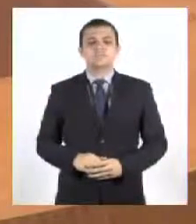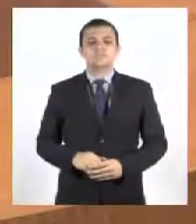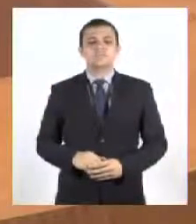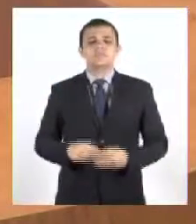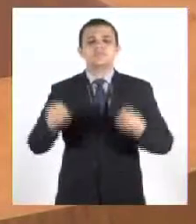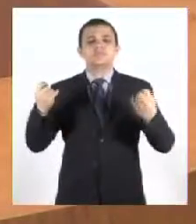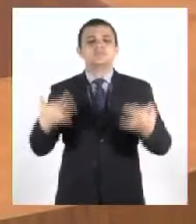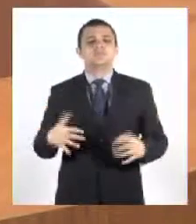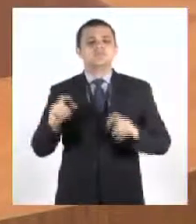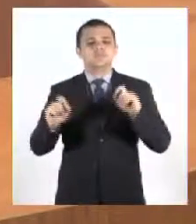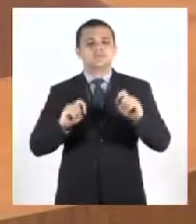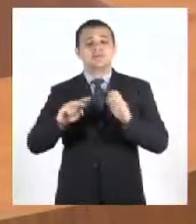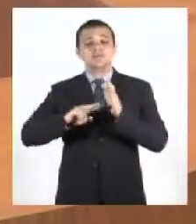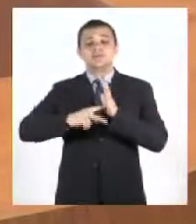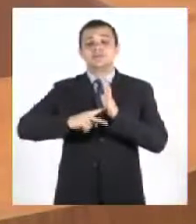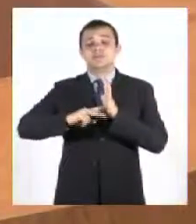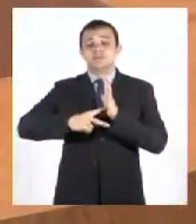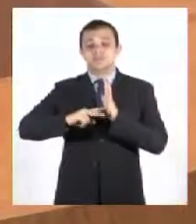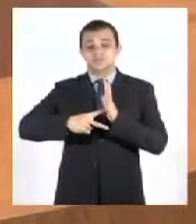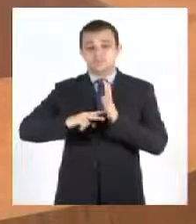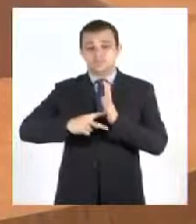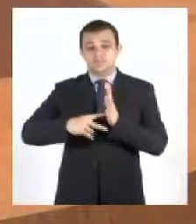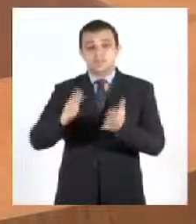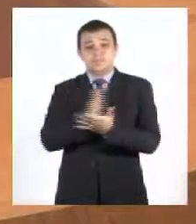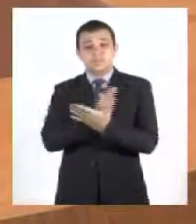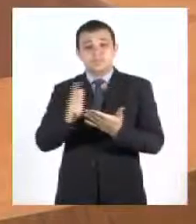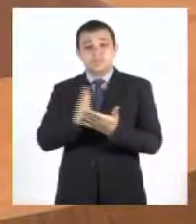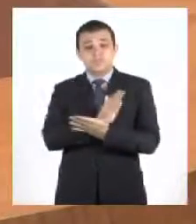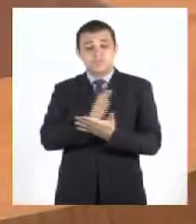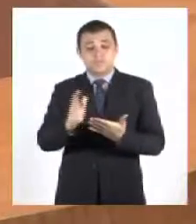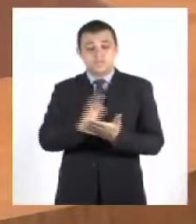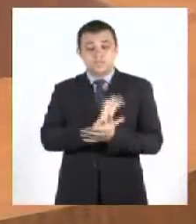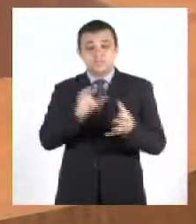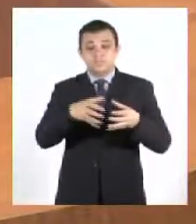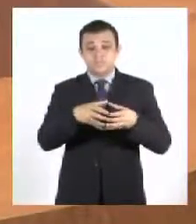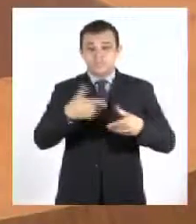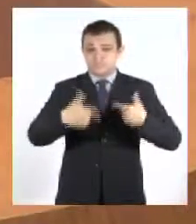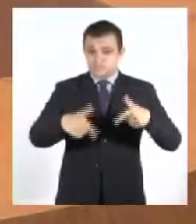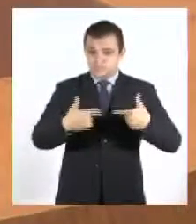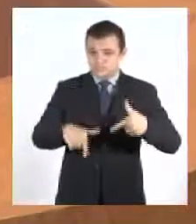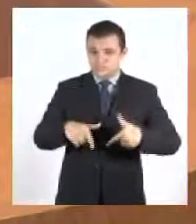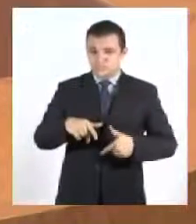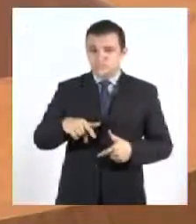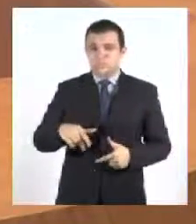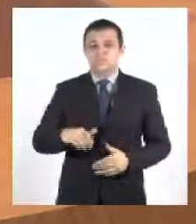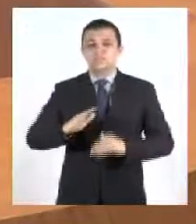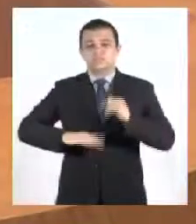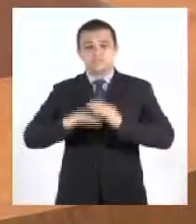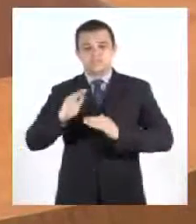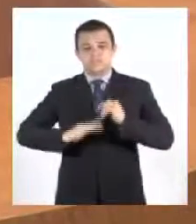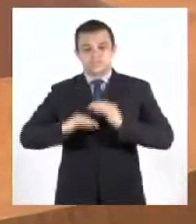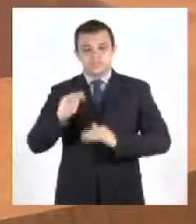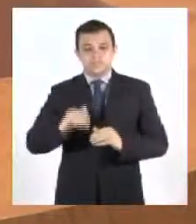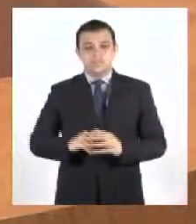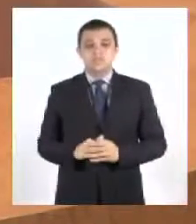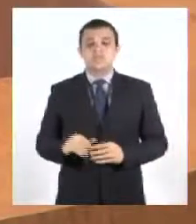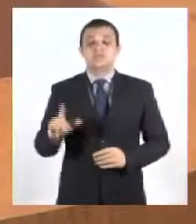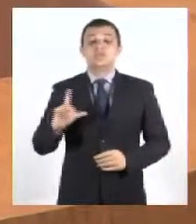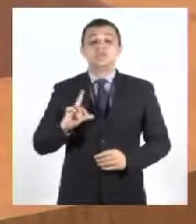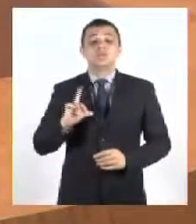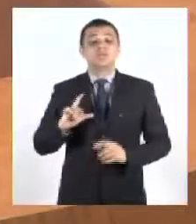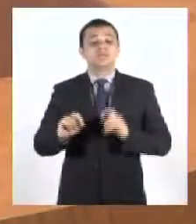aos sindicatos de determinadas categorias profissionais e que, quando